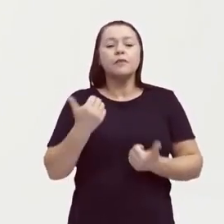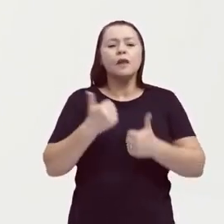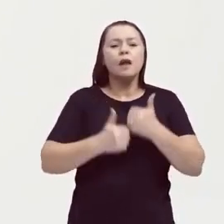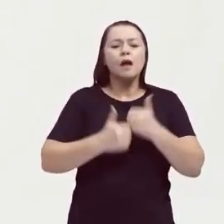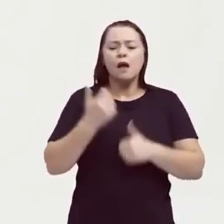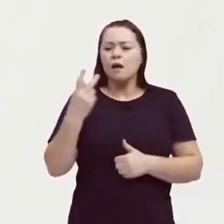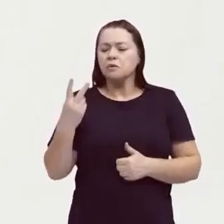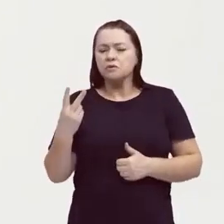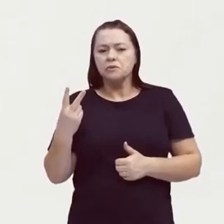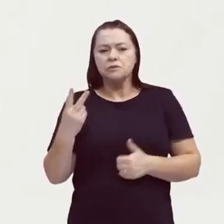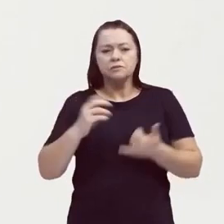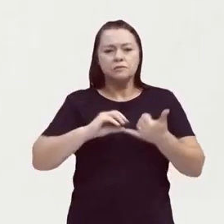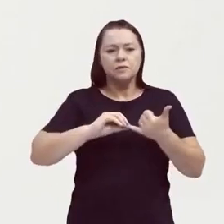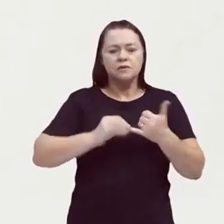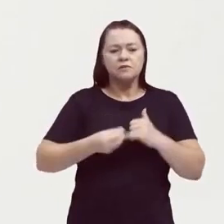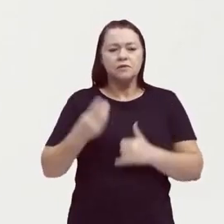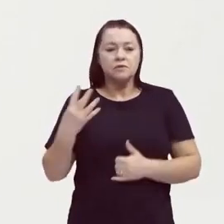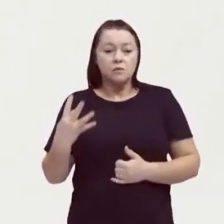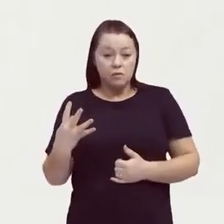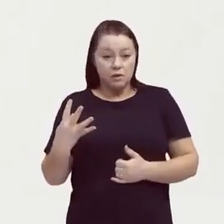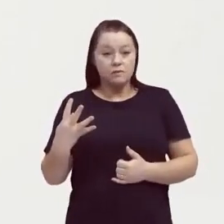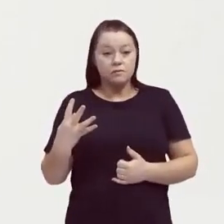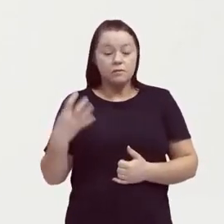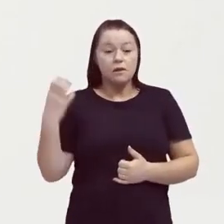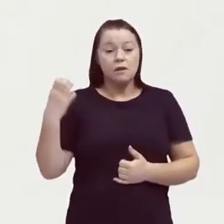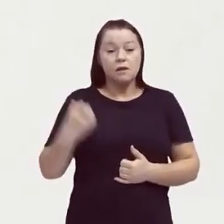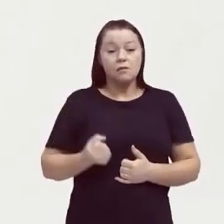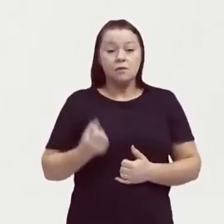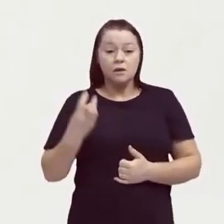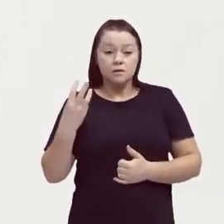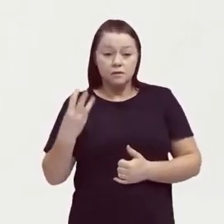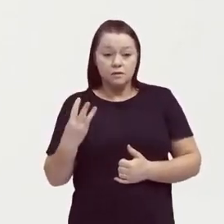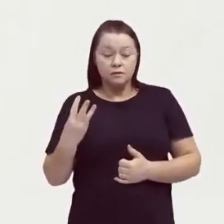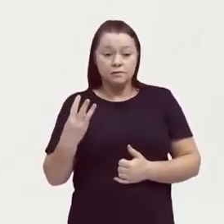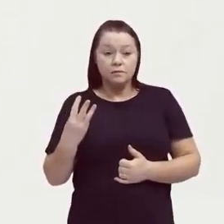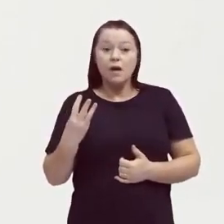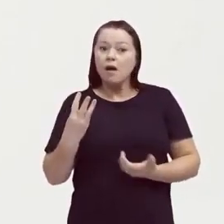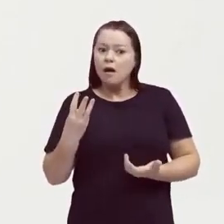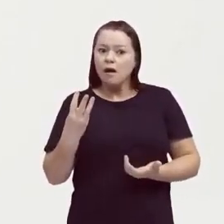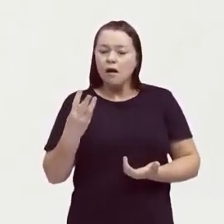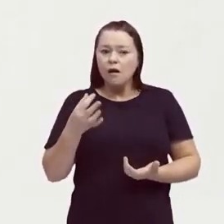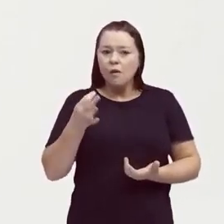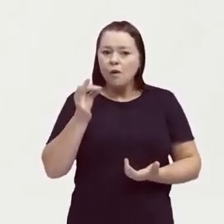o feijão, 4 pacotes, o leite, 3 pacotes e olha aqui o café.